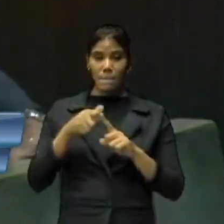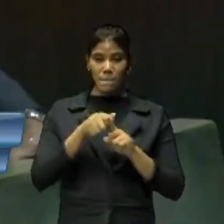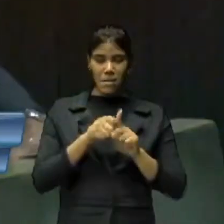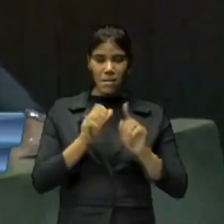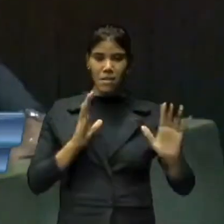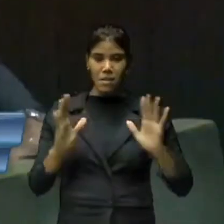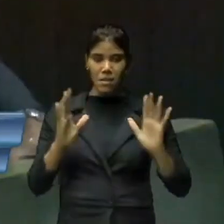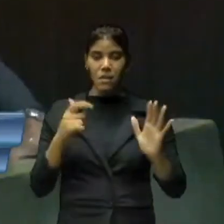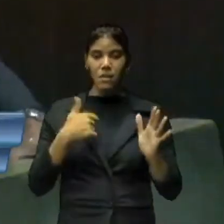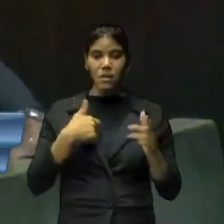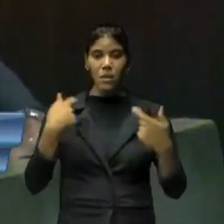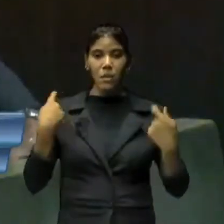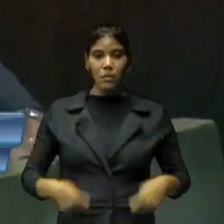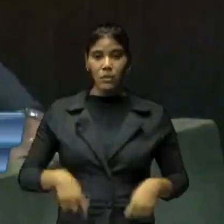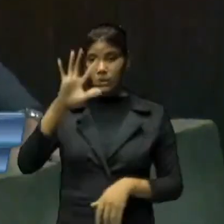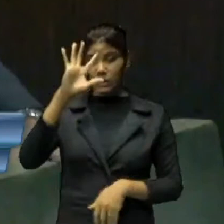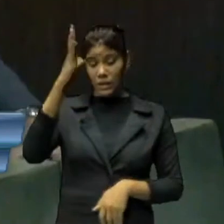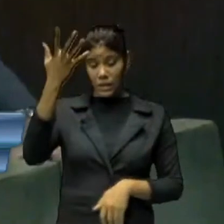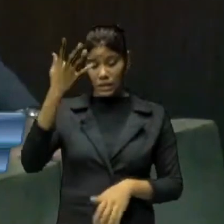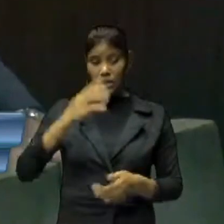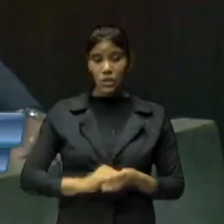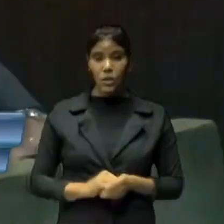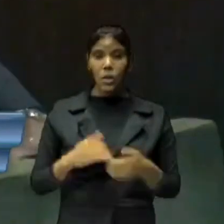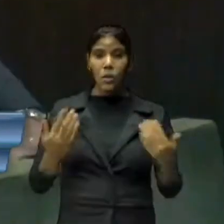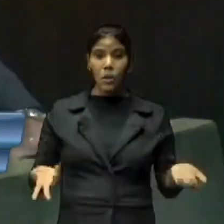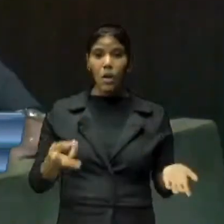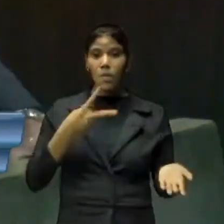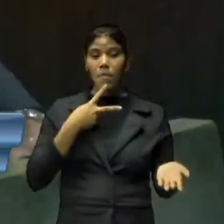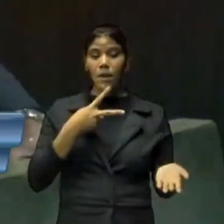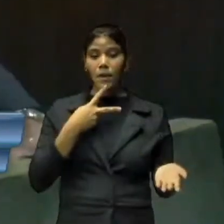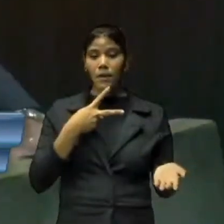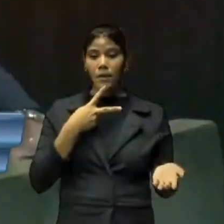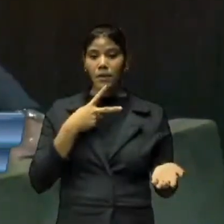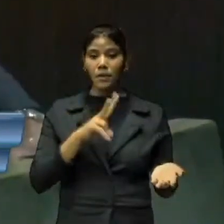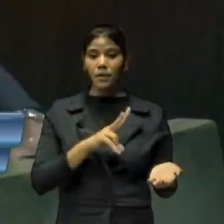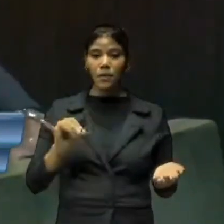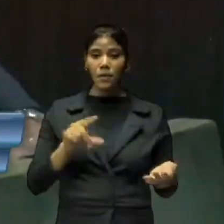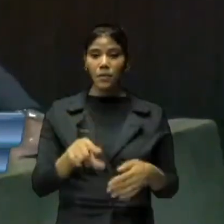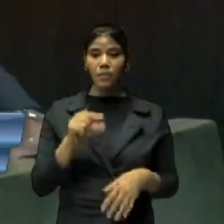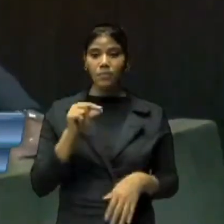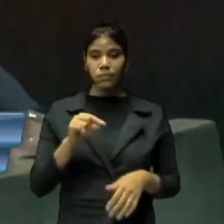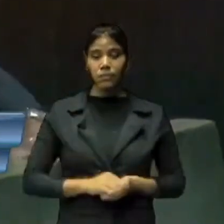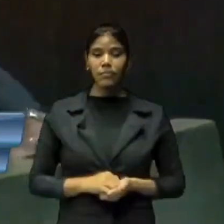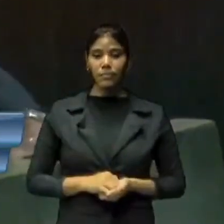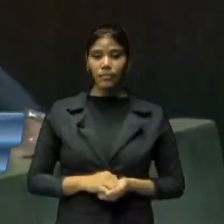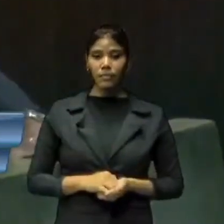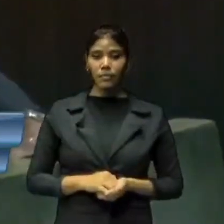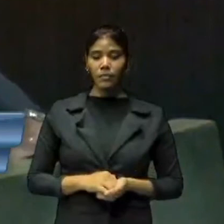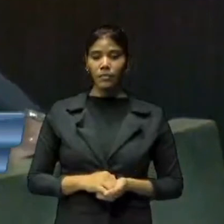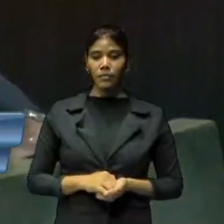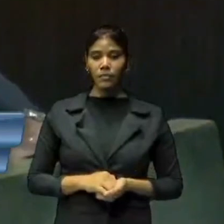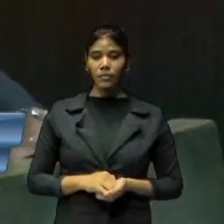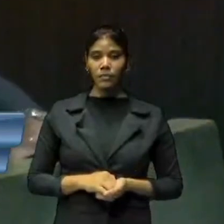esse mês eu tenho que decidir para qual agremiação eu vou